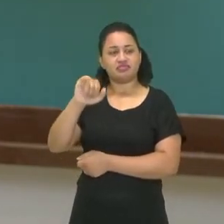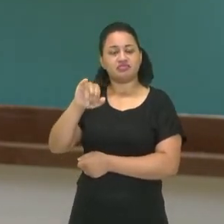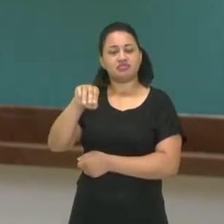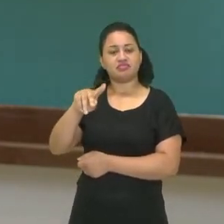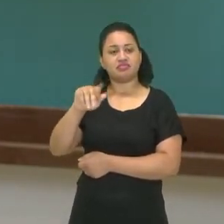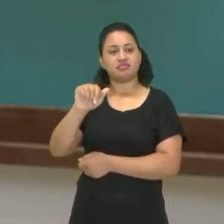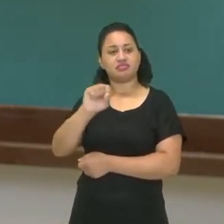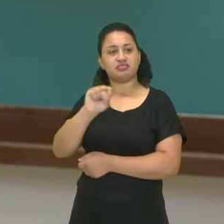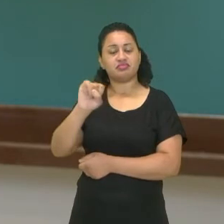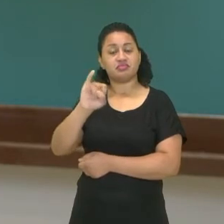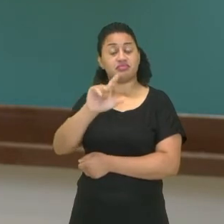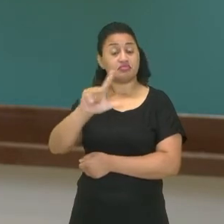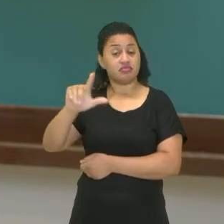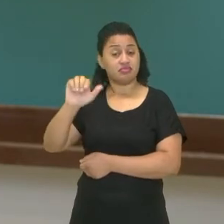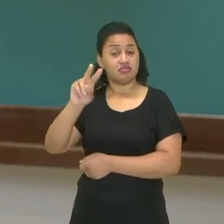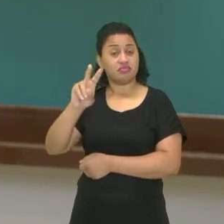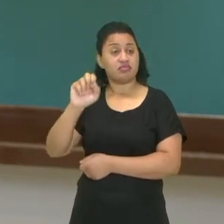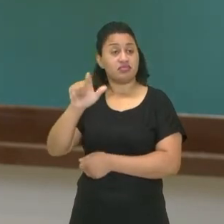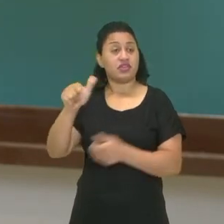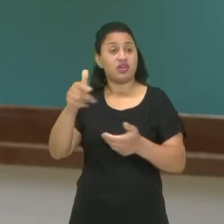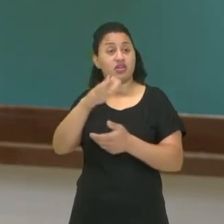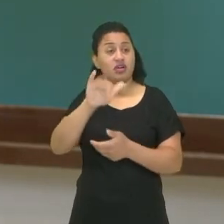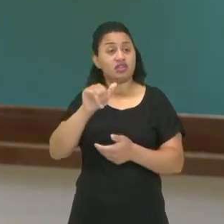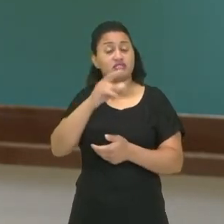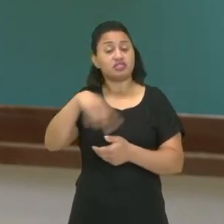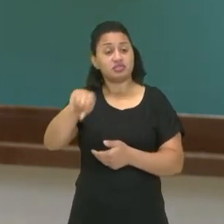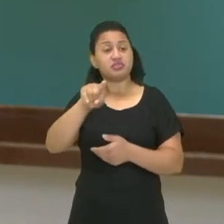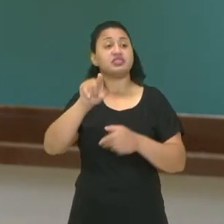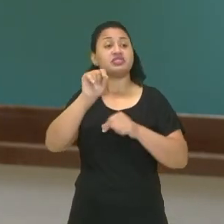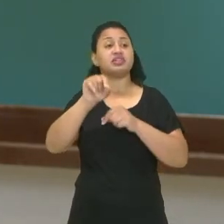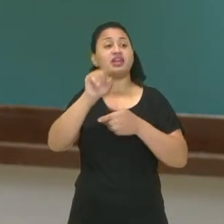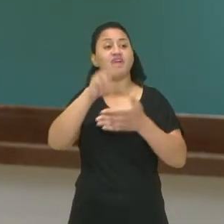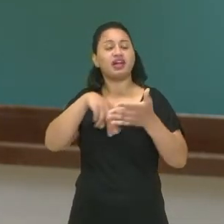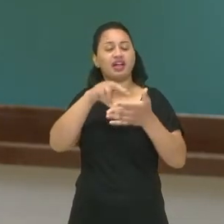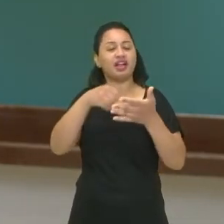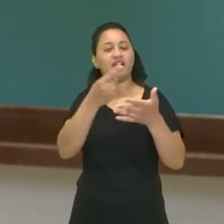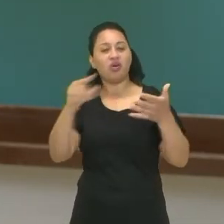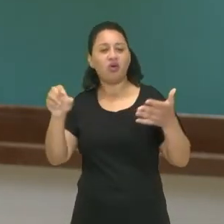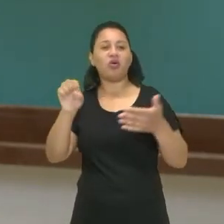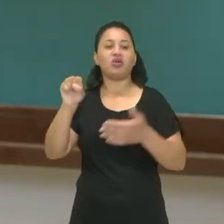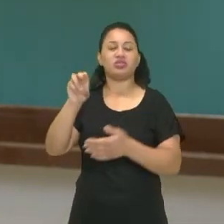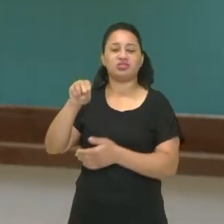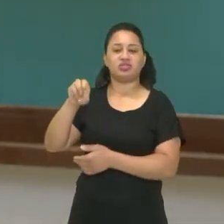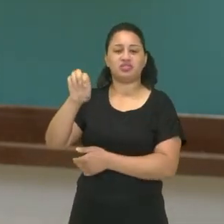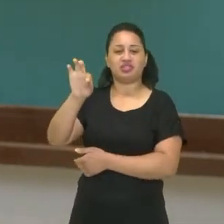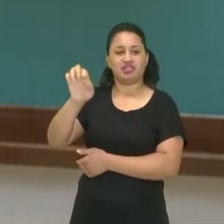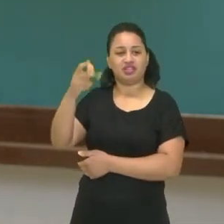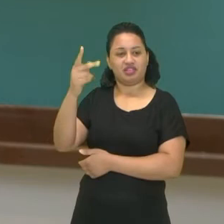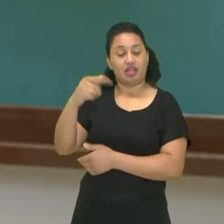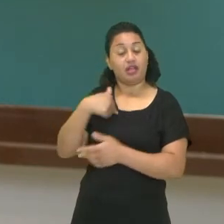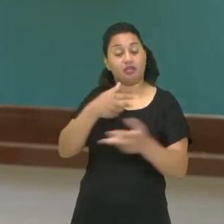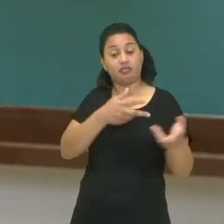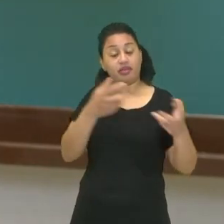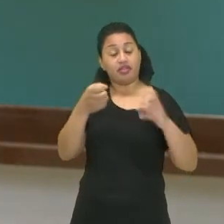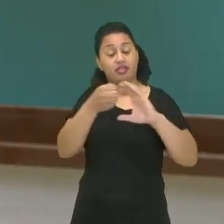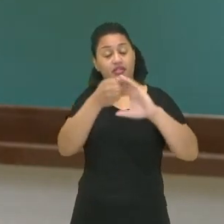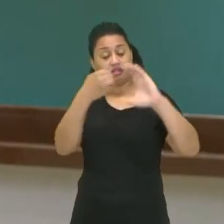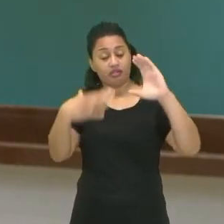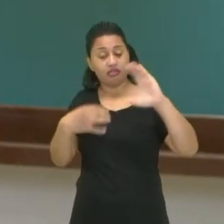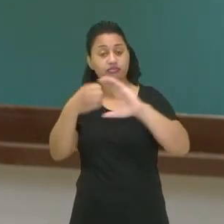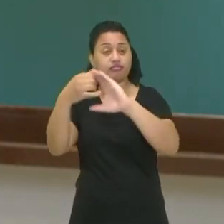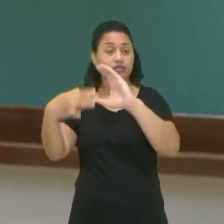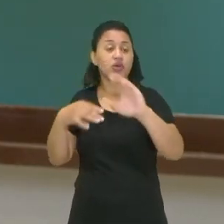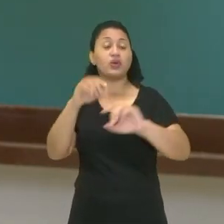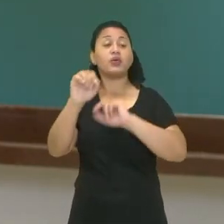te convido agora novamente, ó, a ler mais um soneto, né, observando as características